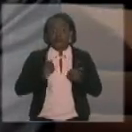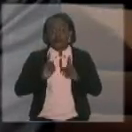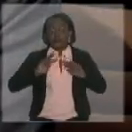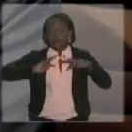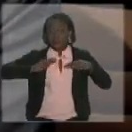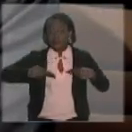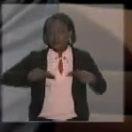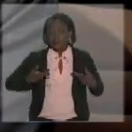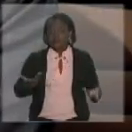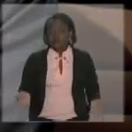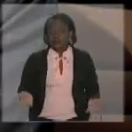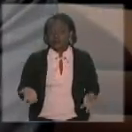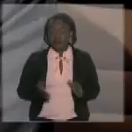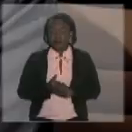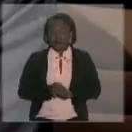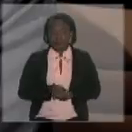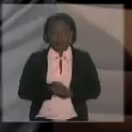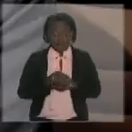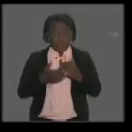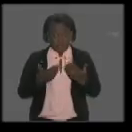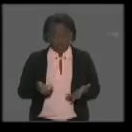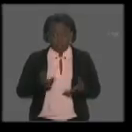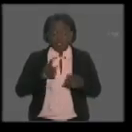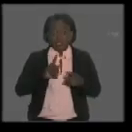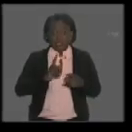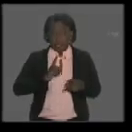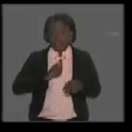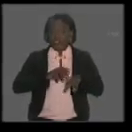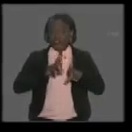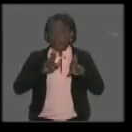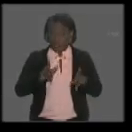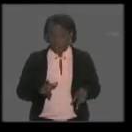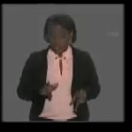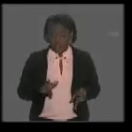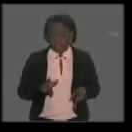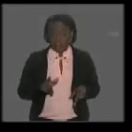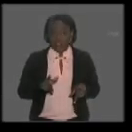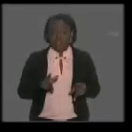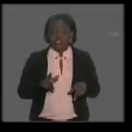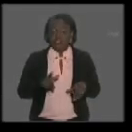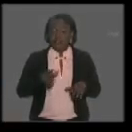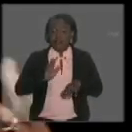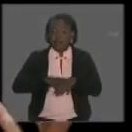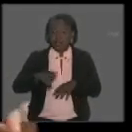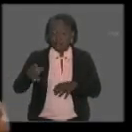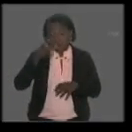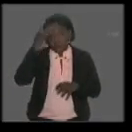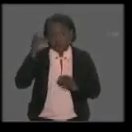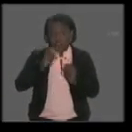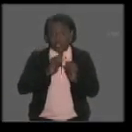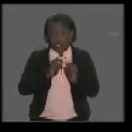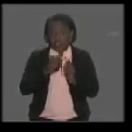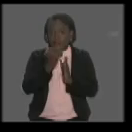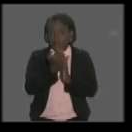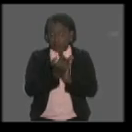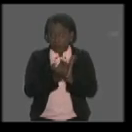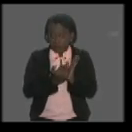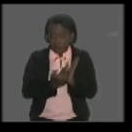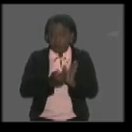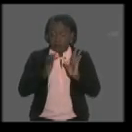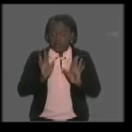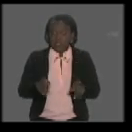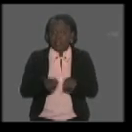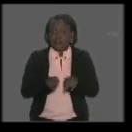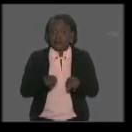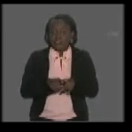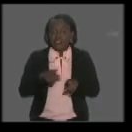e transexual. Essas diferenças foram construídas, né, por exemplo,